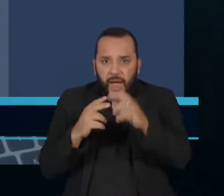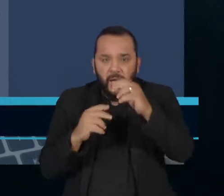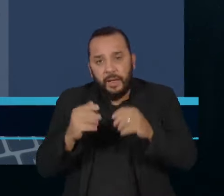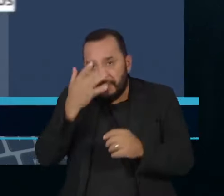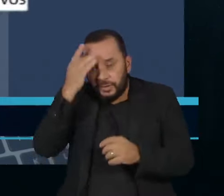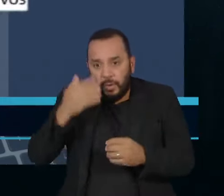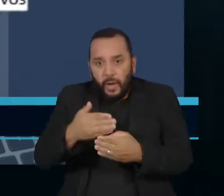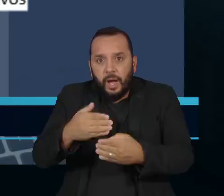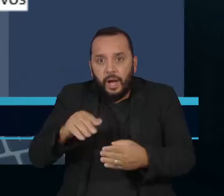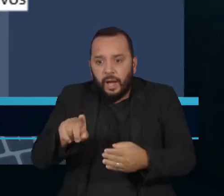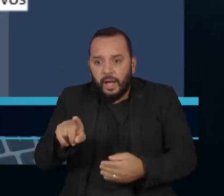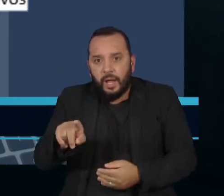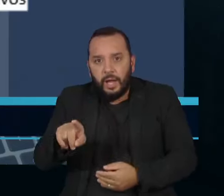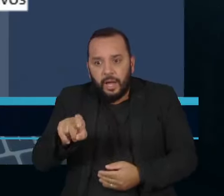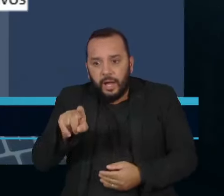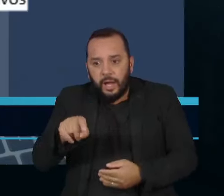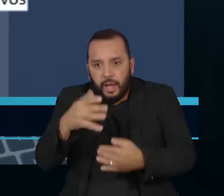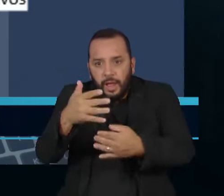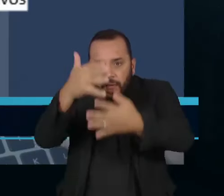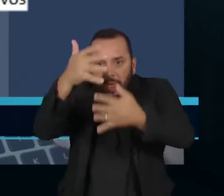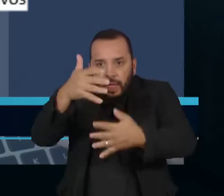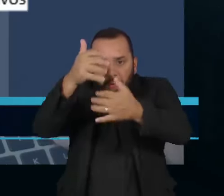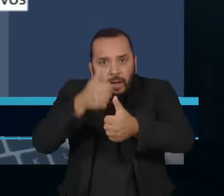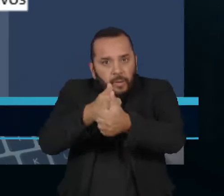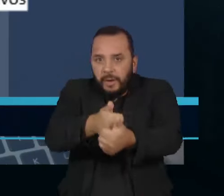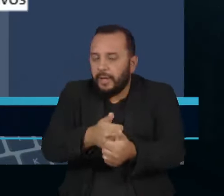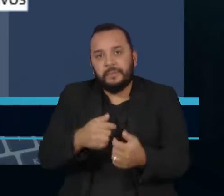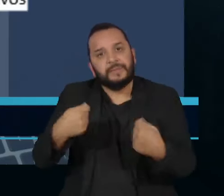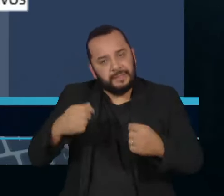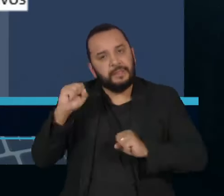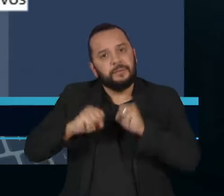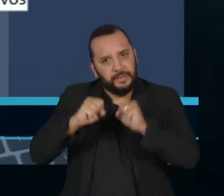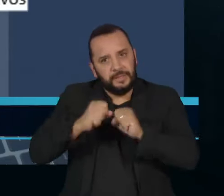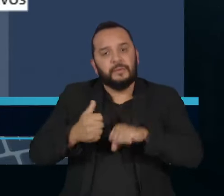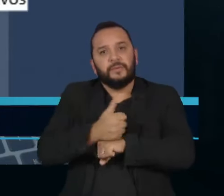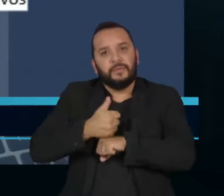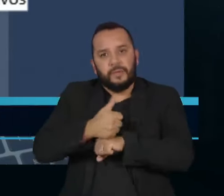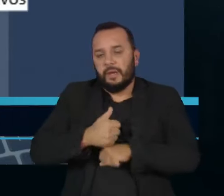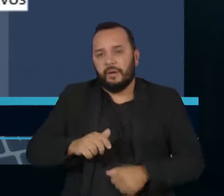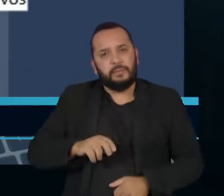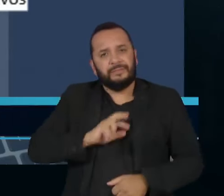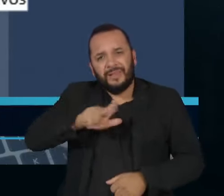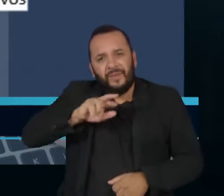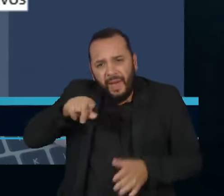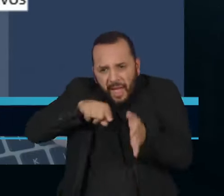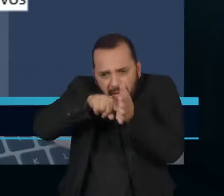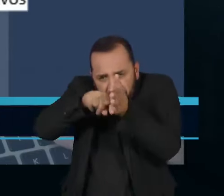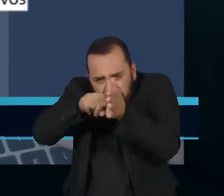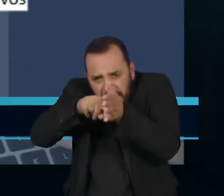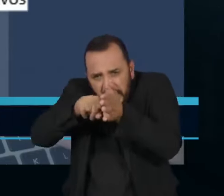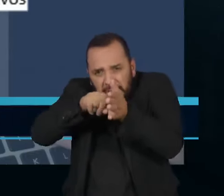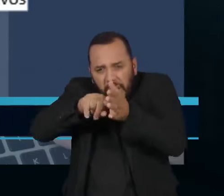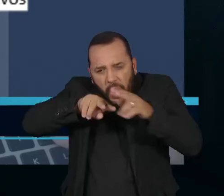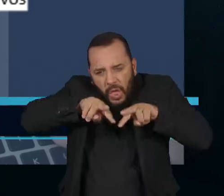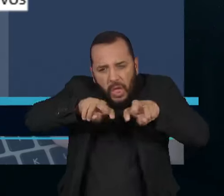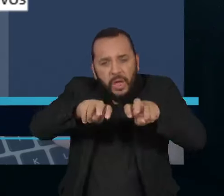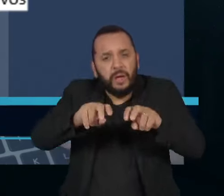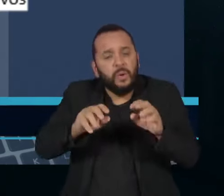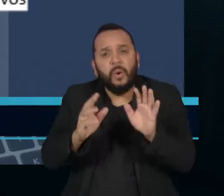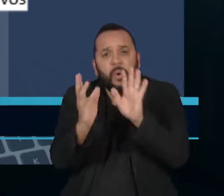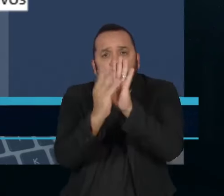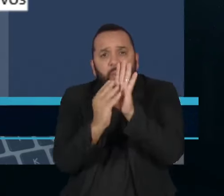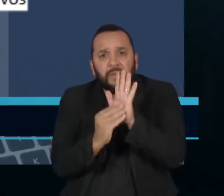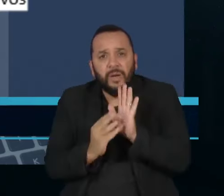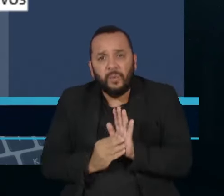ainda que não há nenhum tipo de vinculação com órgãos investigativos e que o conteúdo obtido não será utilizado para